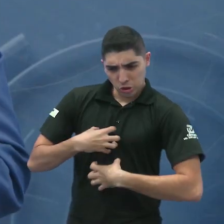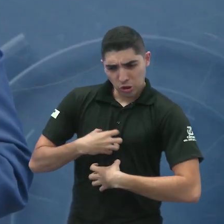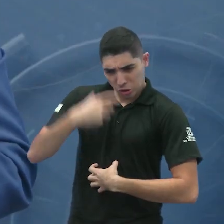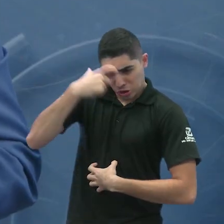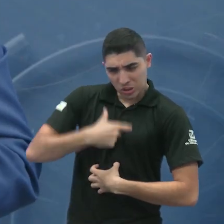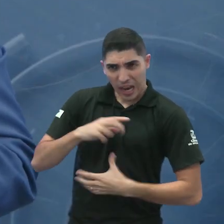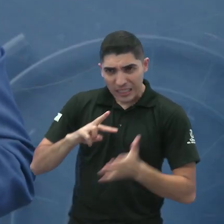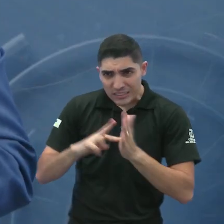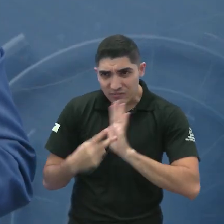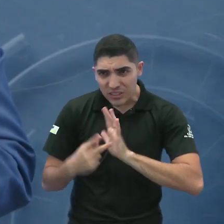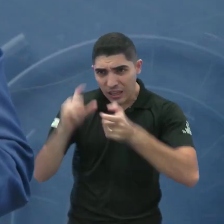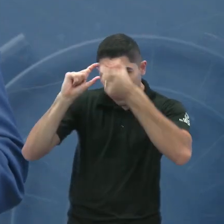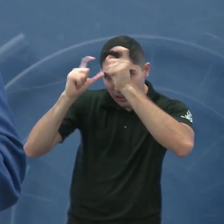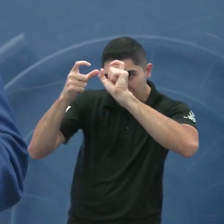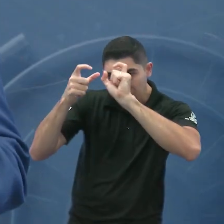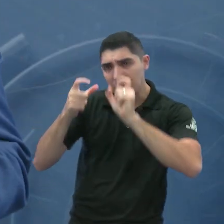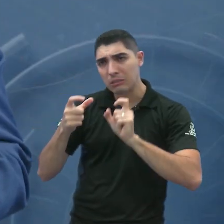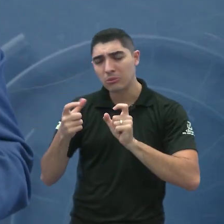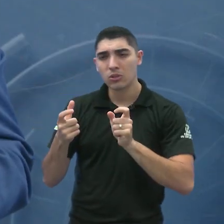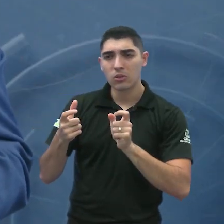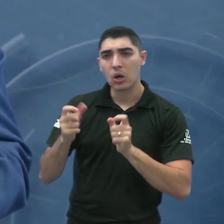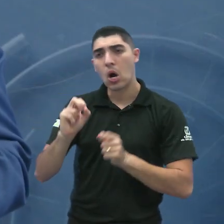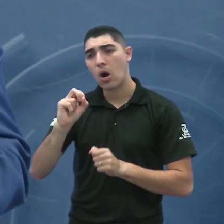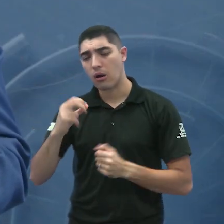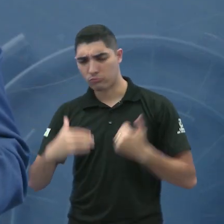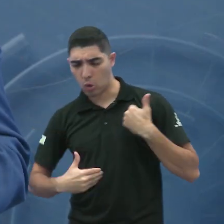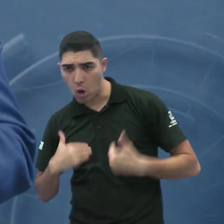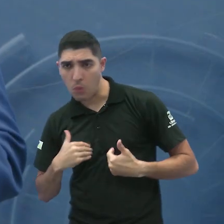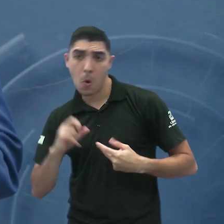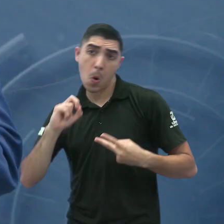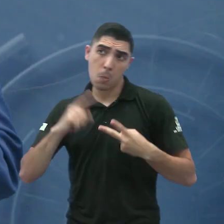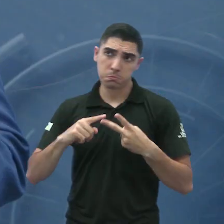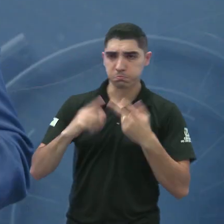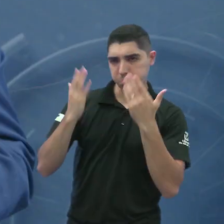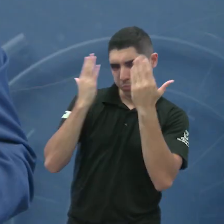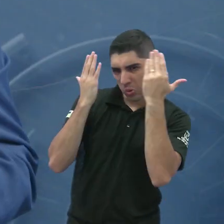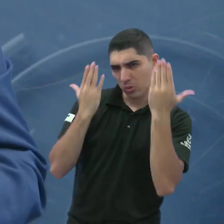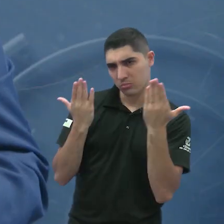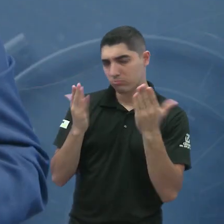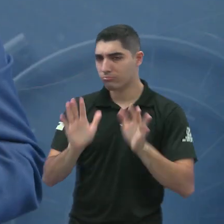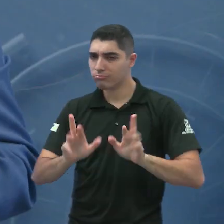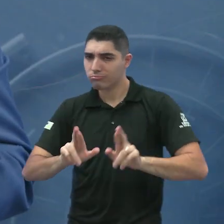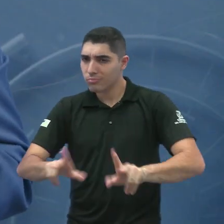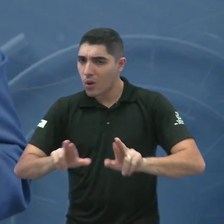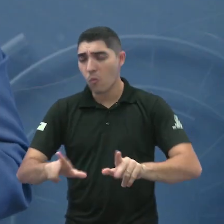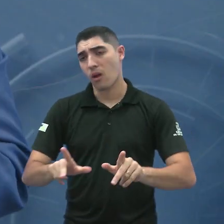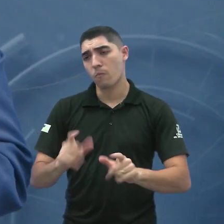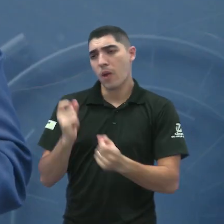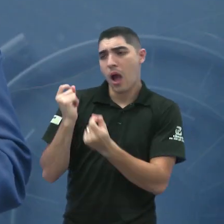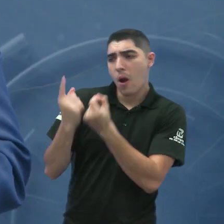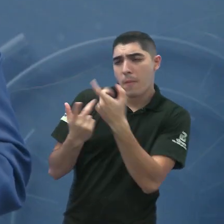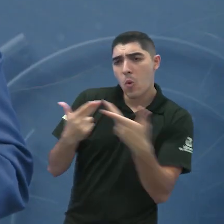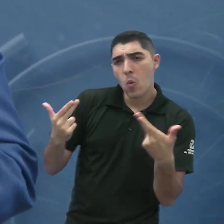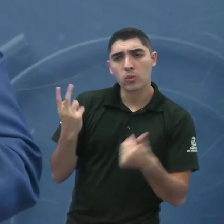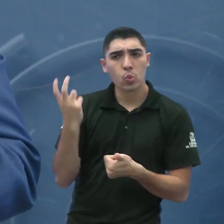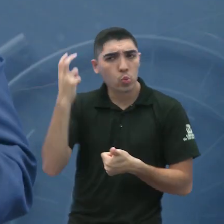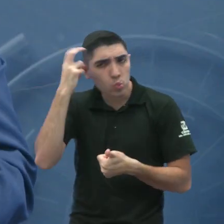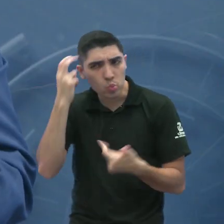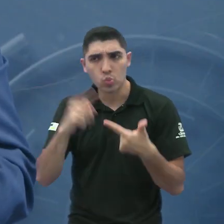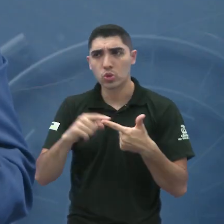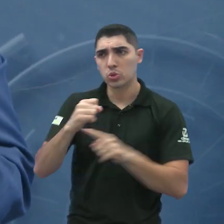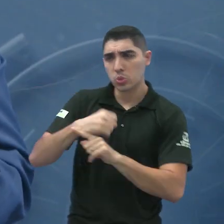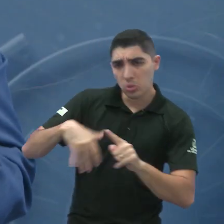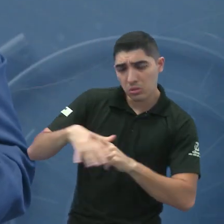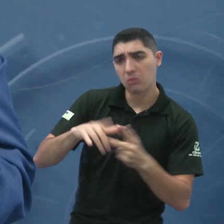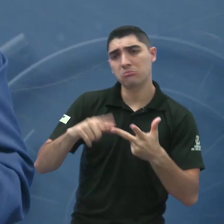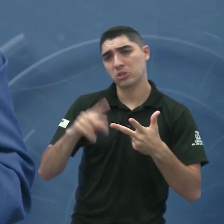sentimos é resultado de um desequilíbrio ou biológico ou psicológico, né? Fatores sociais, culturais